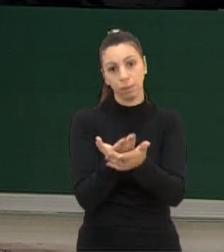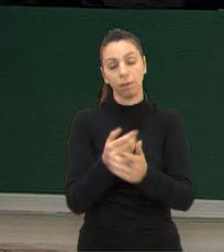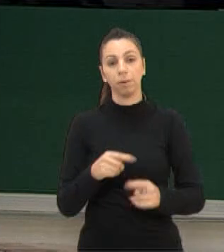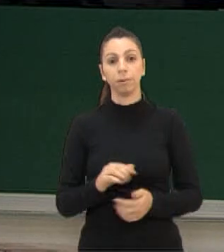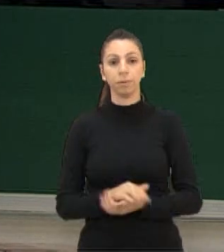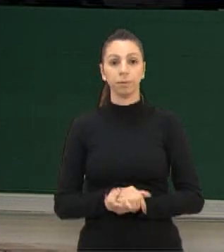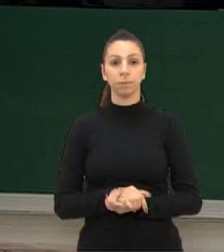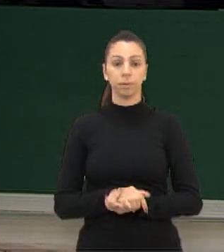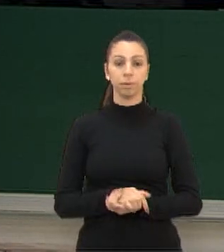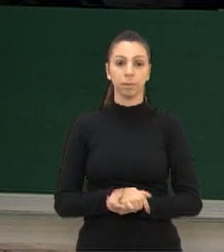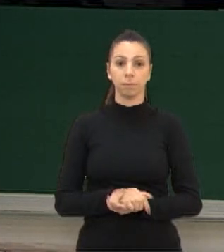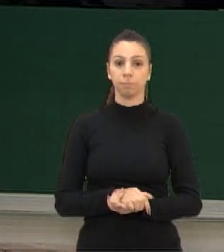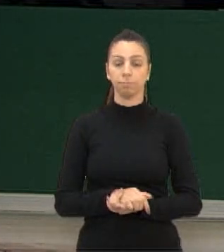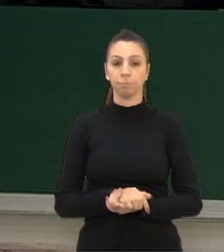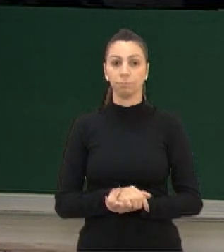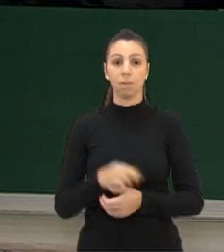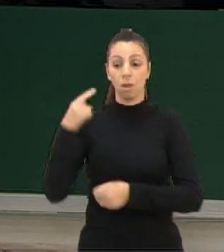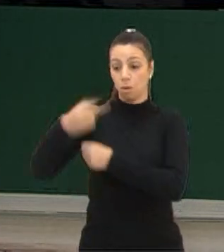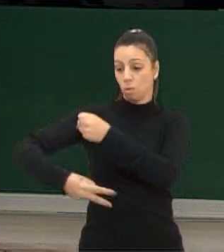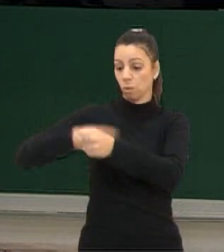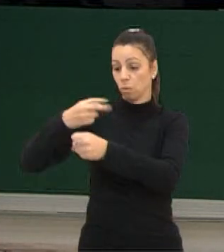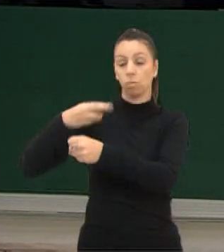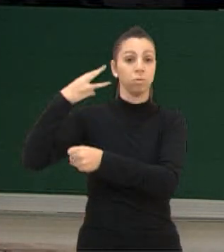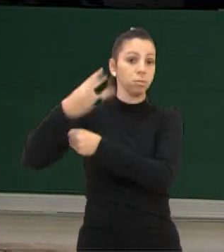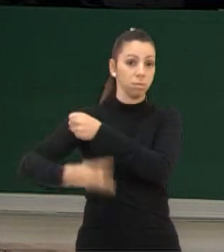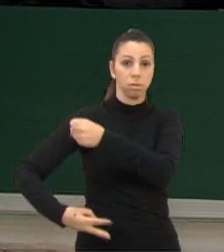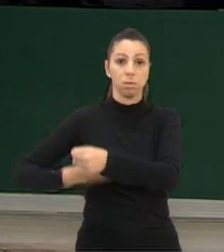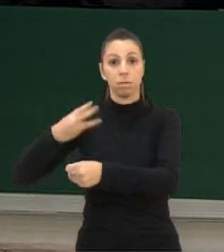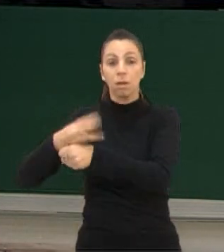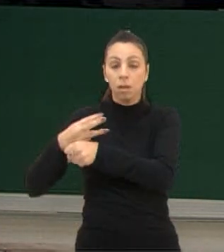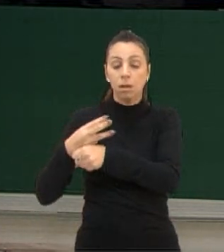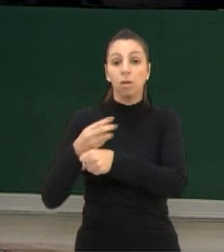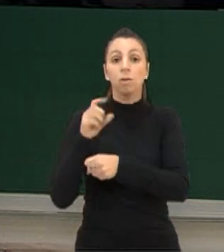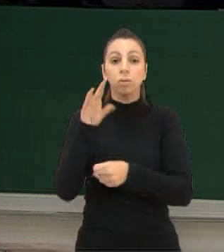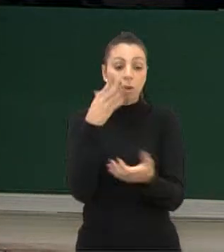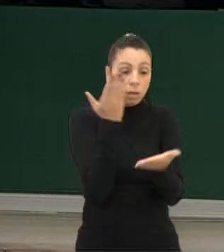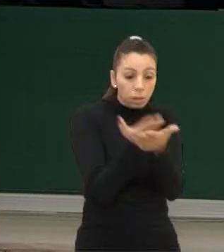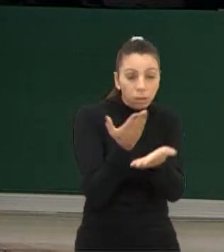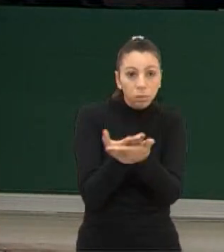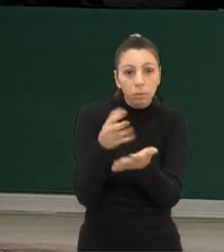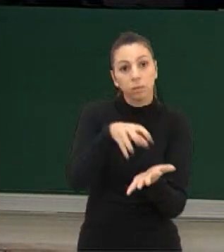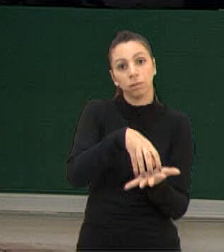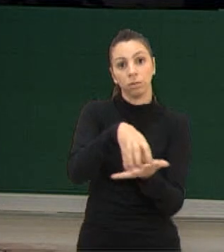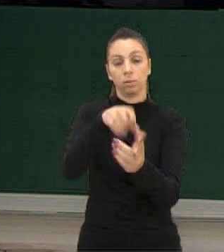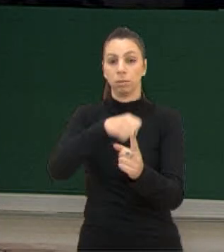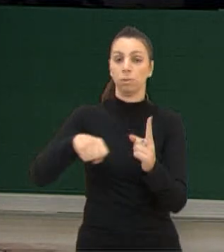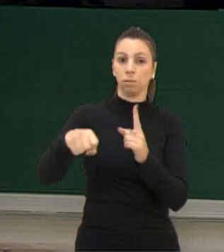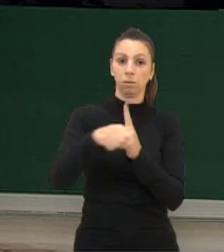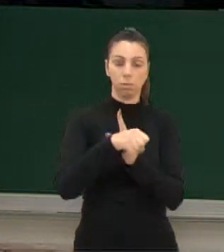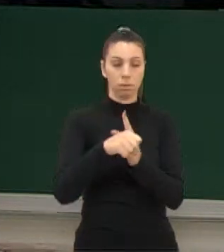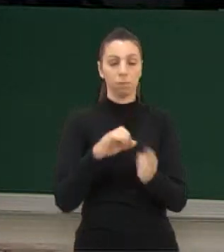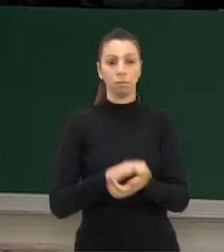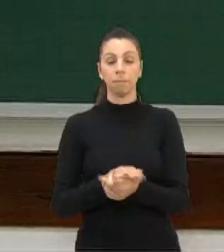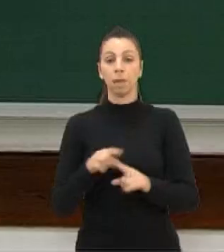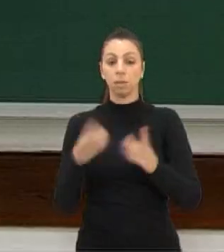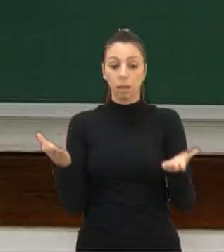Poderíamos passar aí 2, 3 anos só vendo instituição social. Vamos ver aquelas mais recorrentes, mais corriqueiras. Tá joia? Nessa revisão.